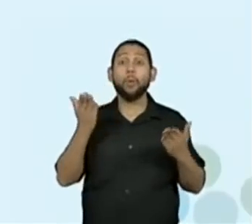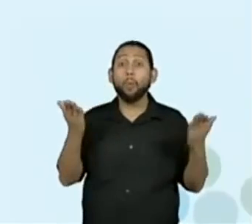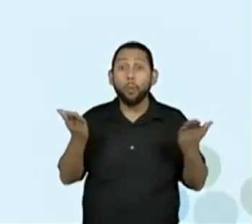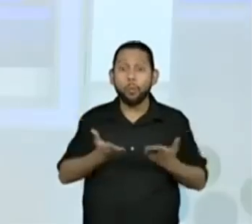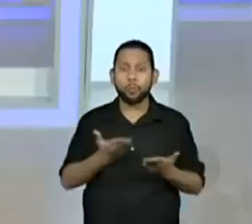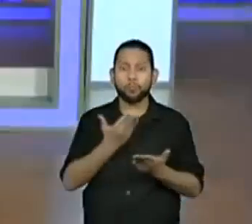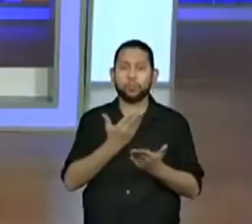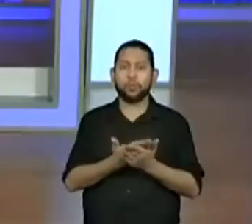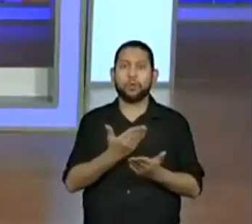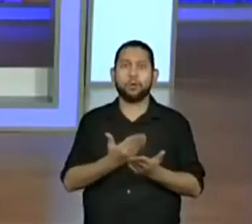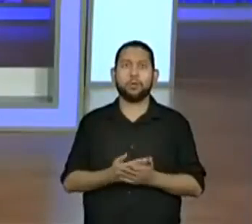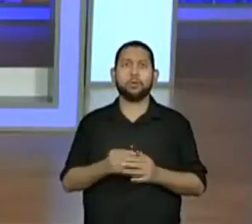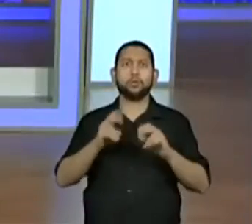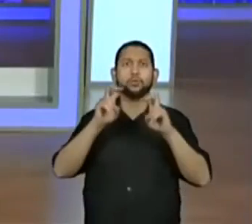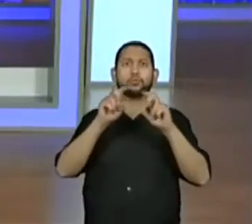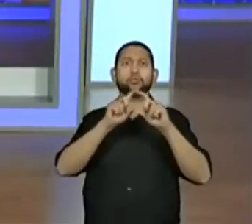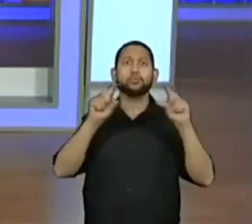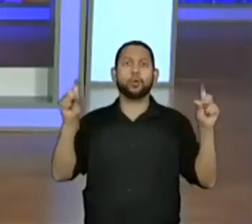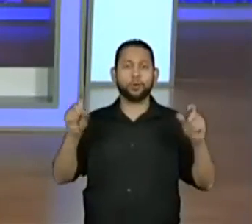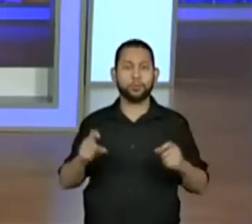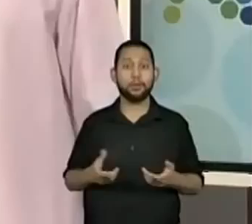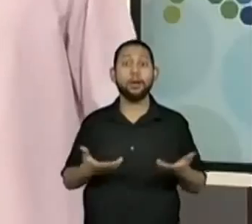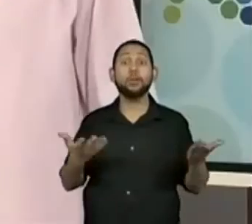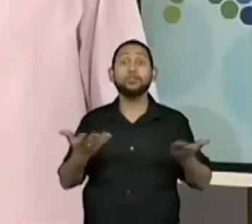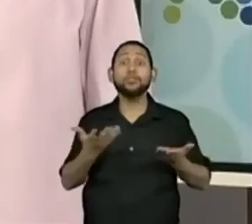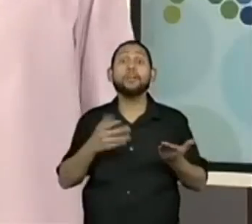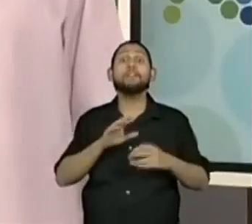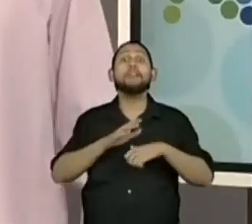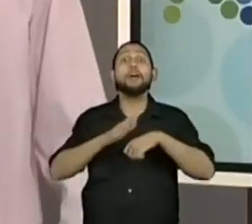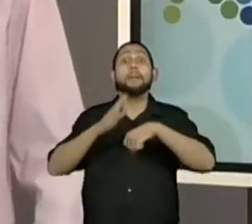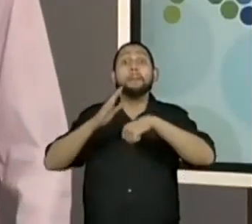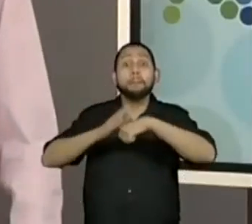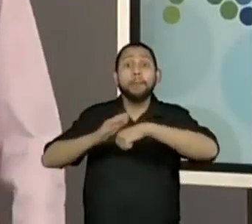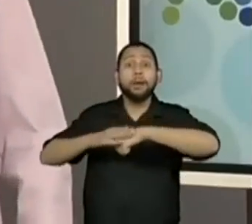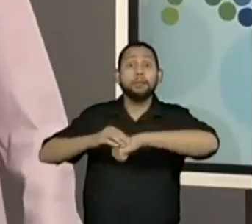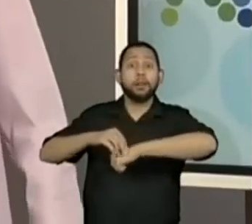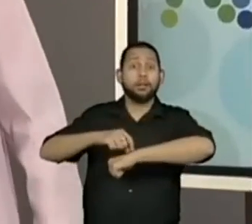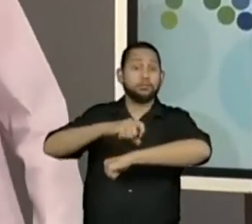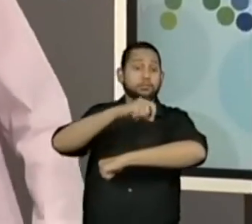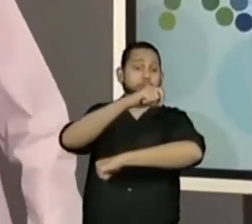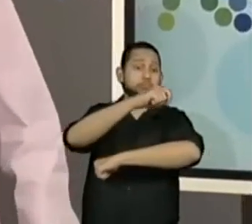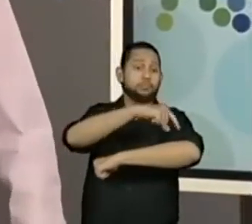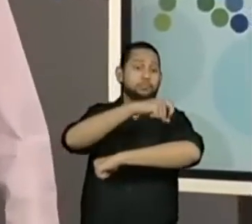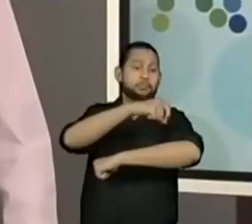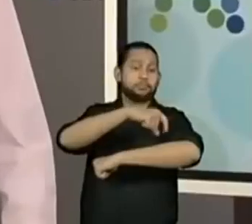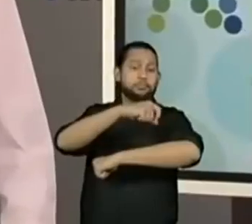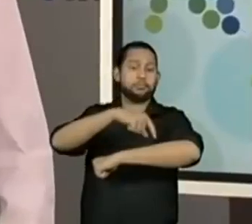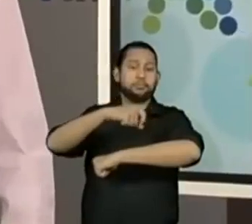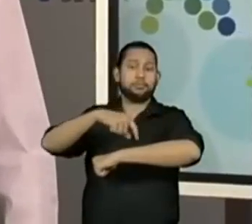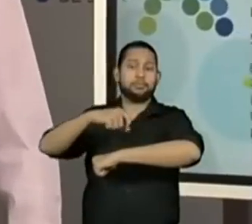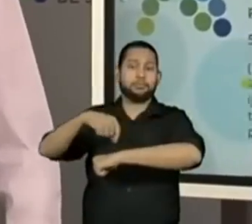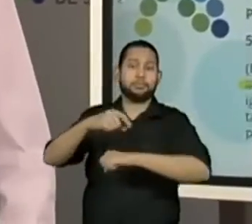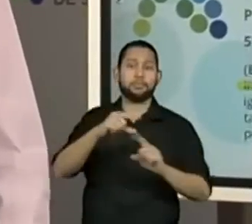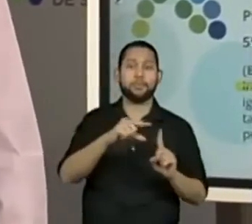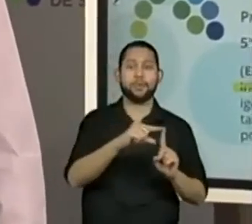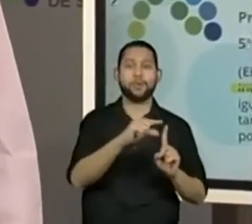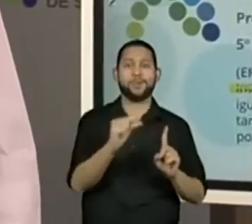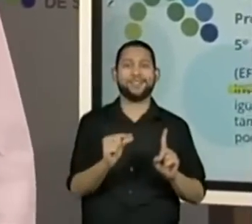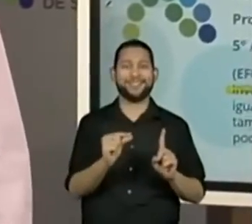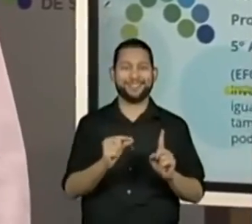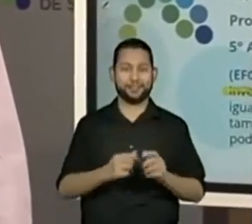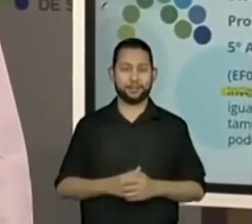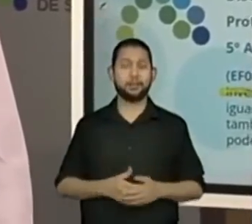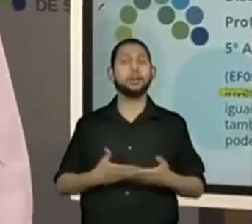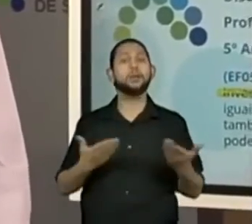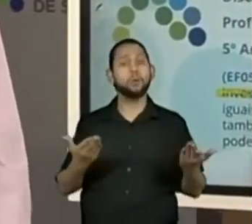nossa aula que tem o título aí construindo uma horta vamos utilizar conhecimentos de área e perímetro para lidar com